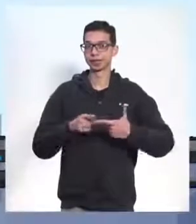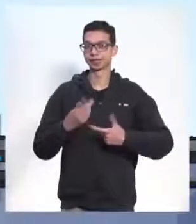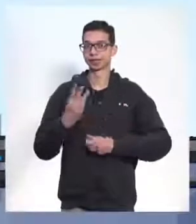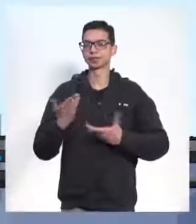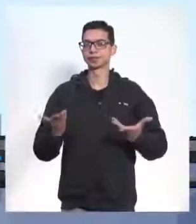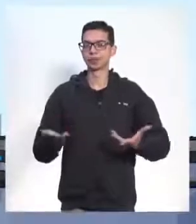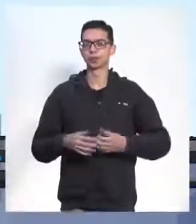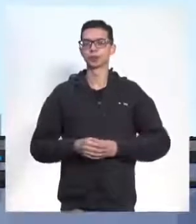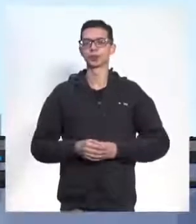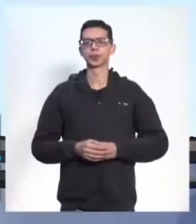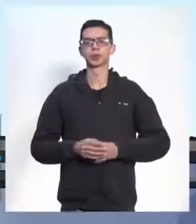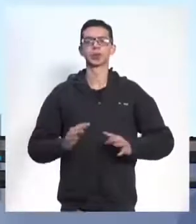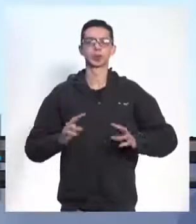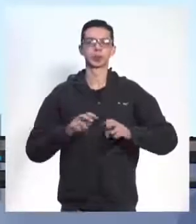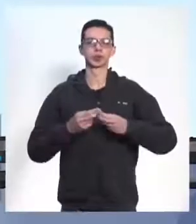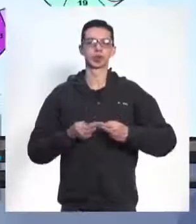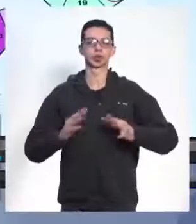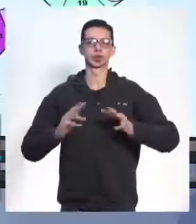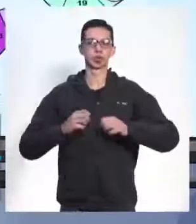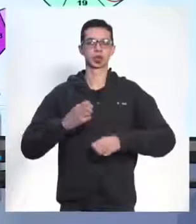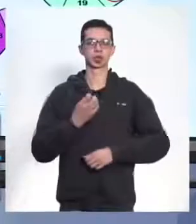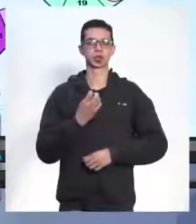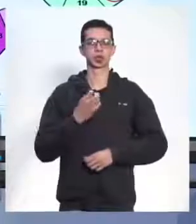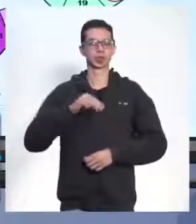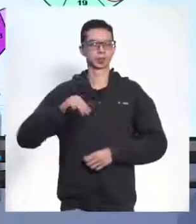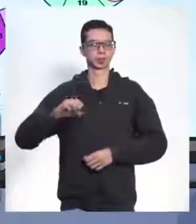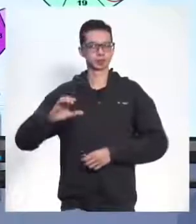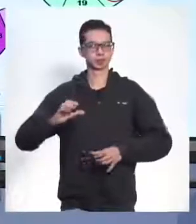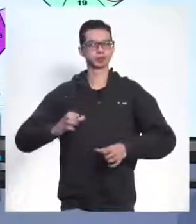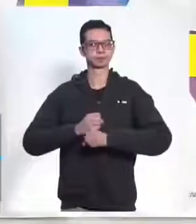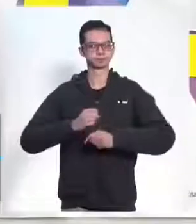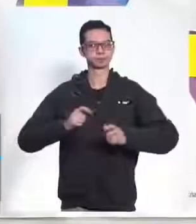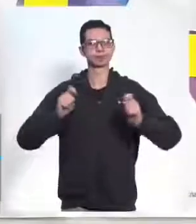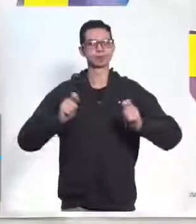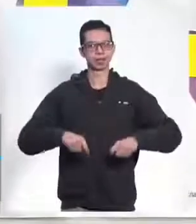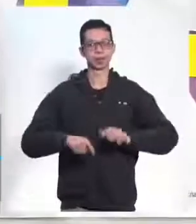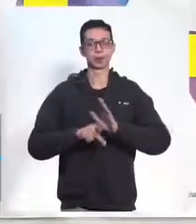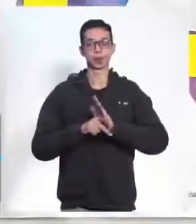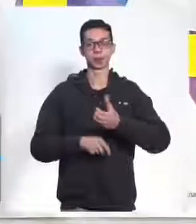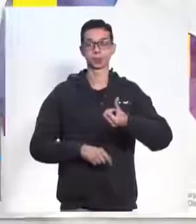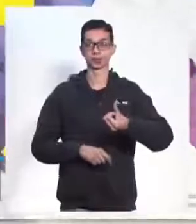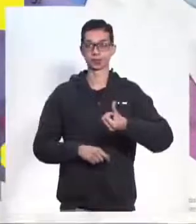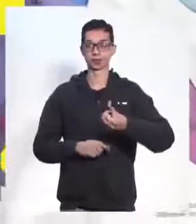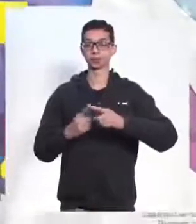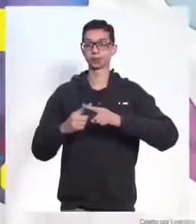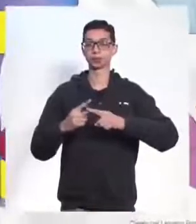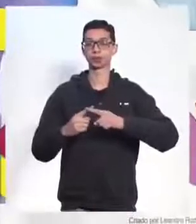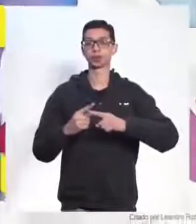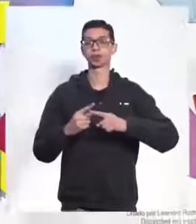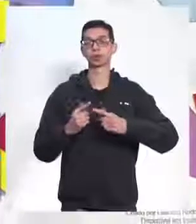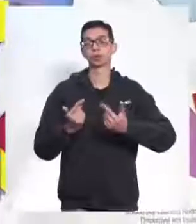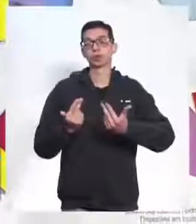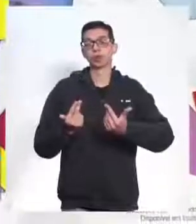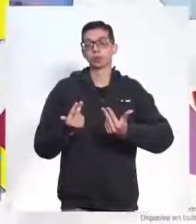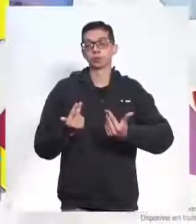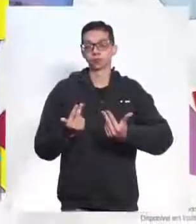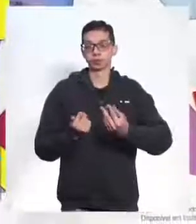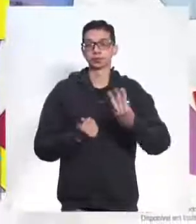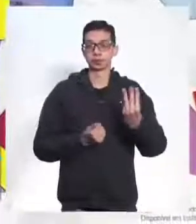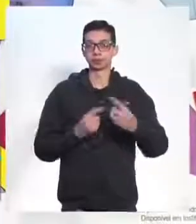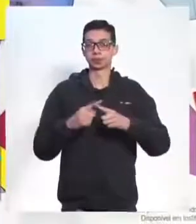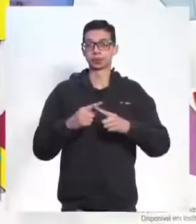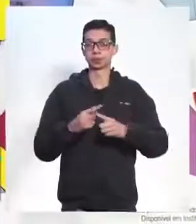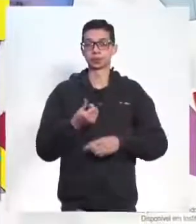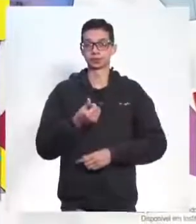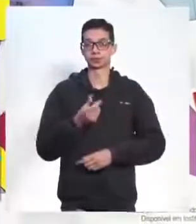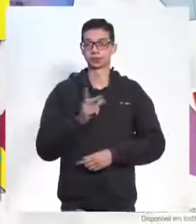múltiplos de 6 fizeram pontos nesse caso, né, Ale? Exatamente. Todos os múltiplos de 6 são comuns a 3, porque o próprio